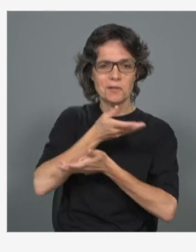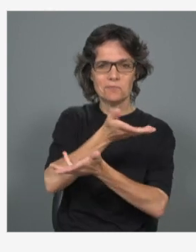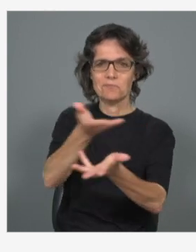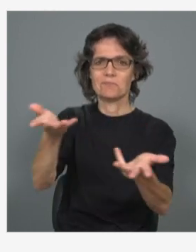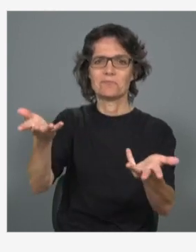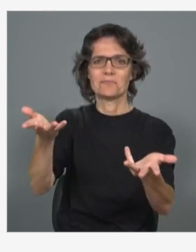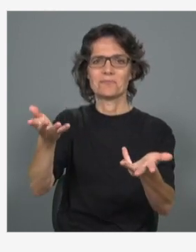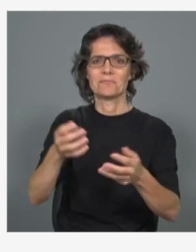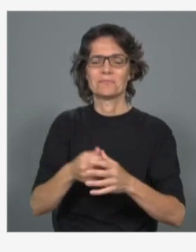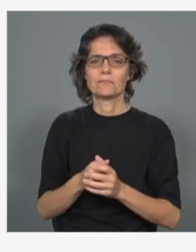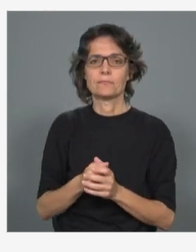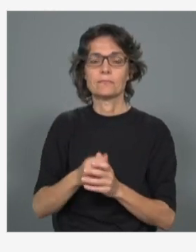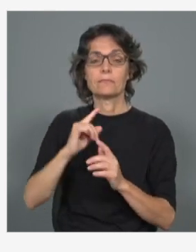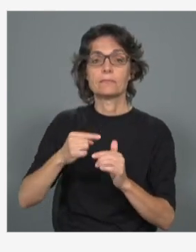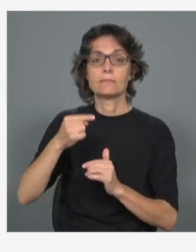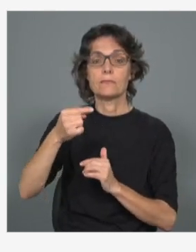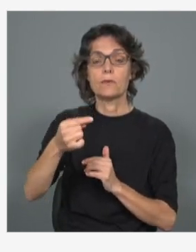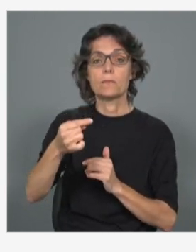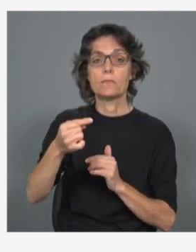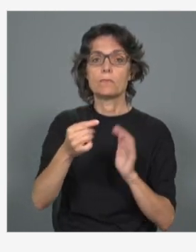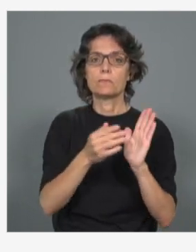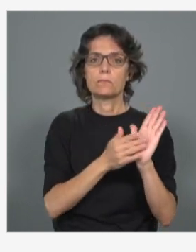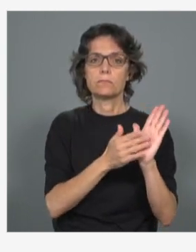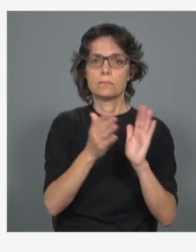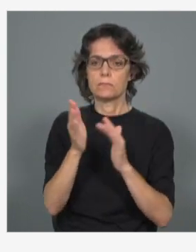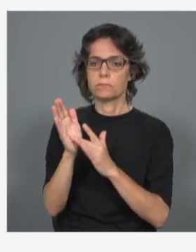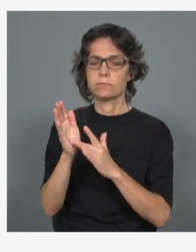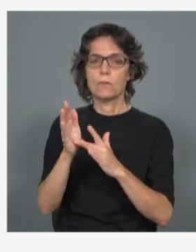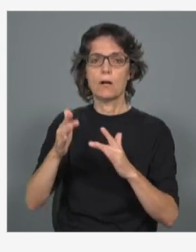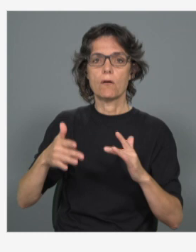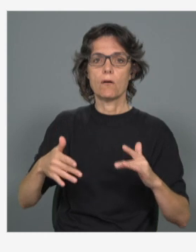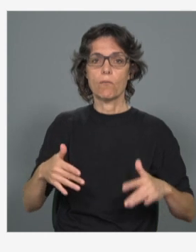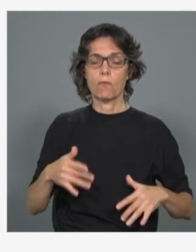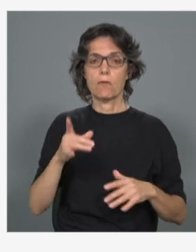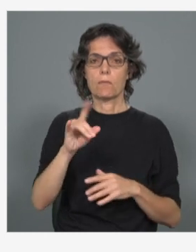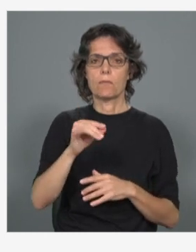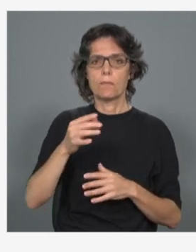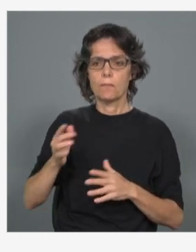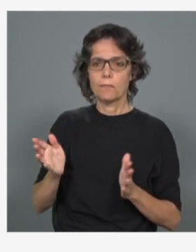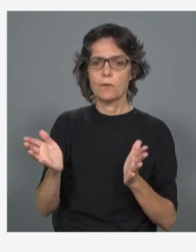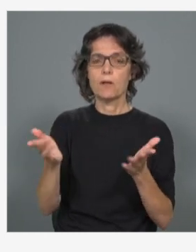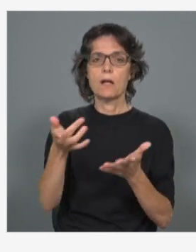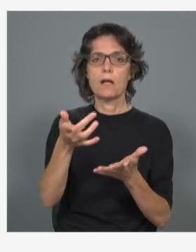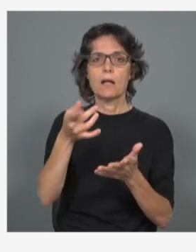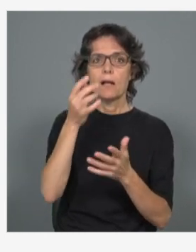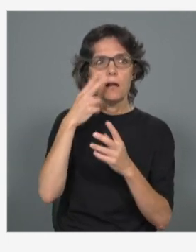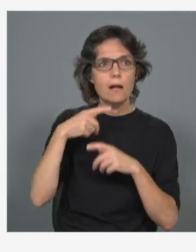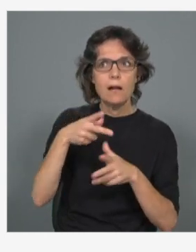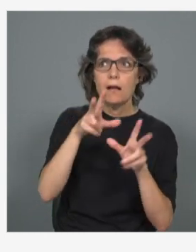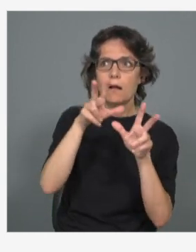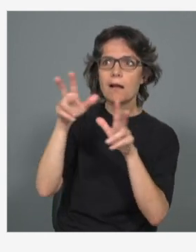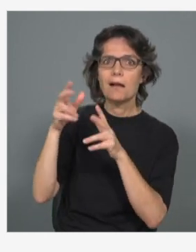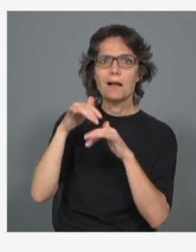convosco." Dito isto, mostrou-lhes as mãos e o lado. Os discípulos ficaram cheios de alegria ao verem o